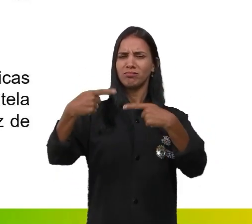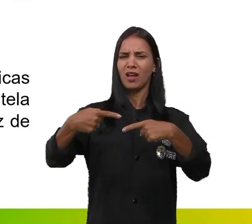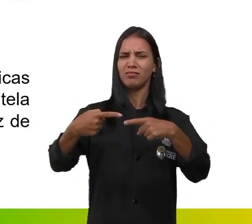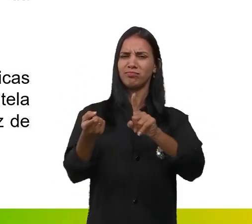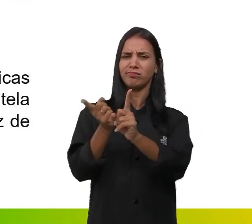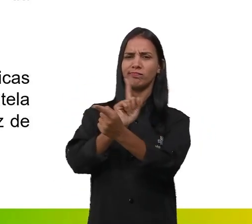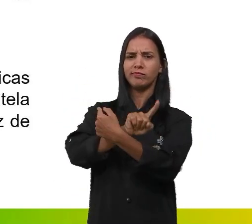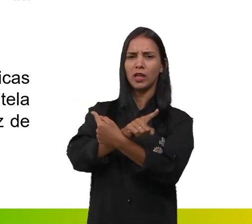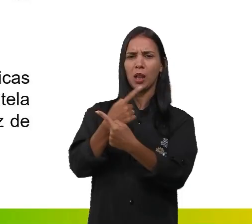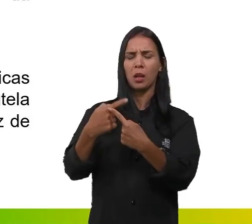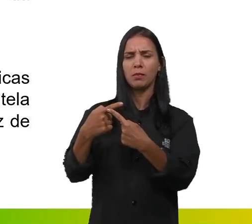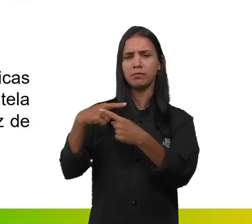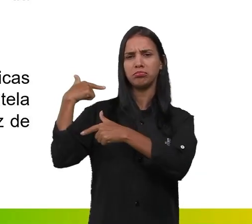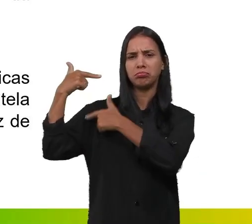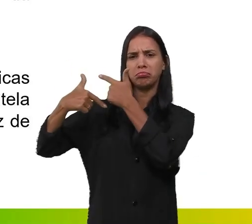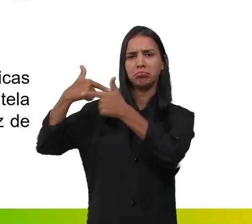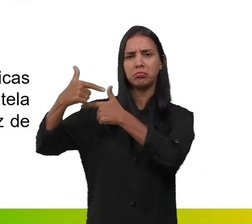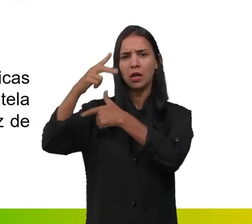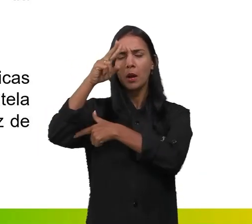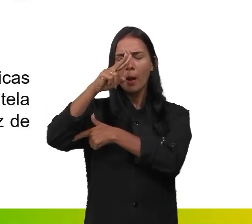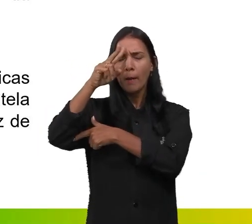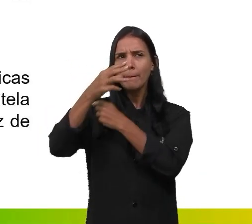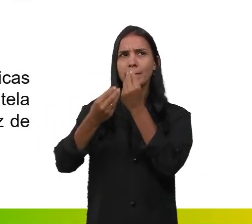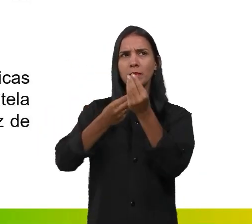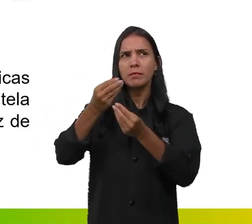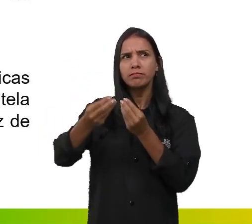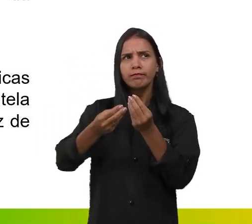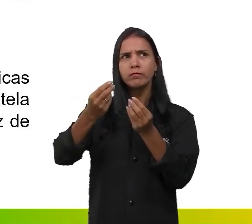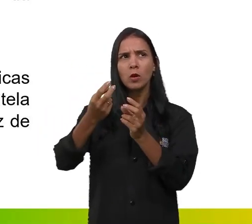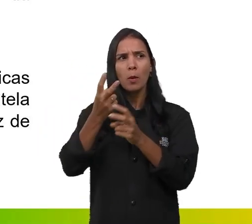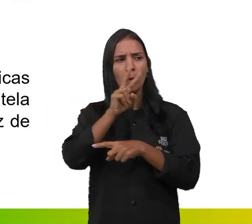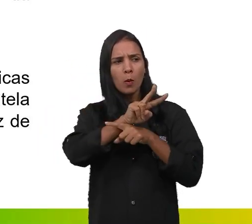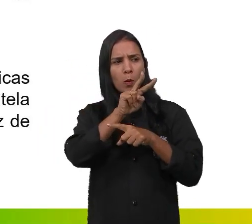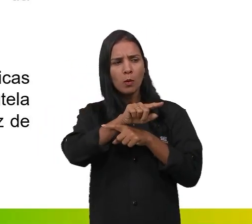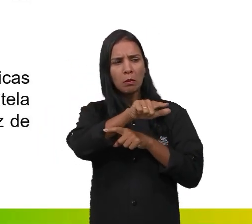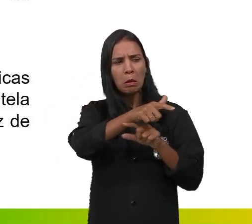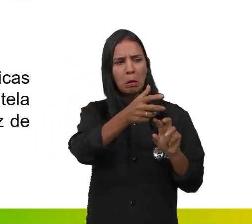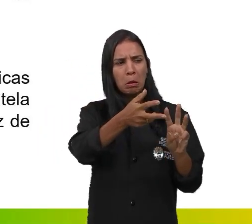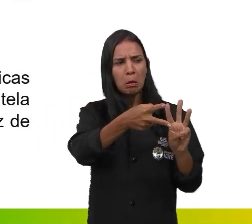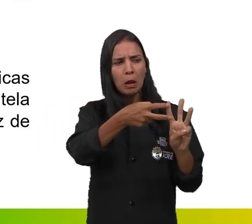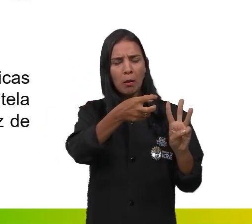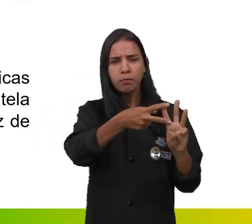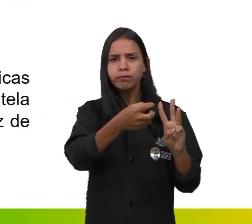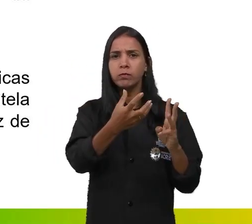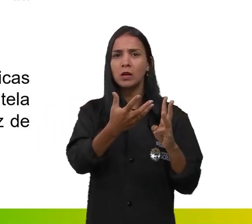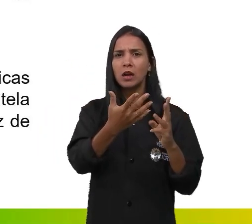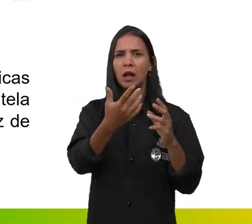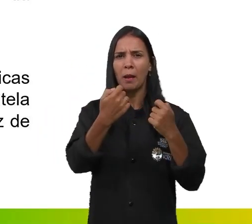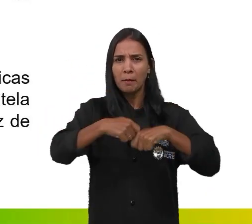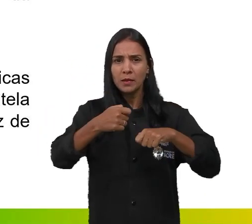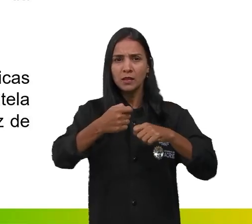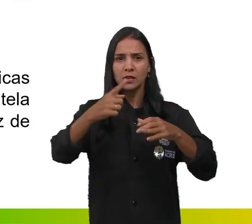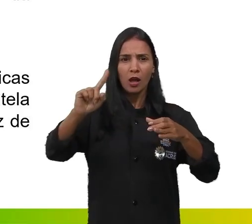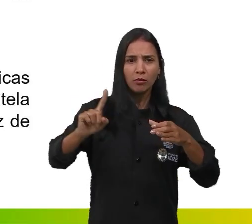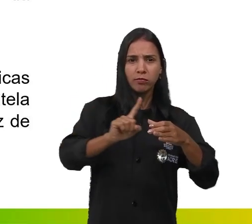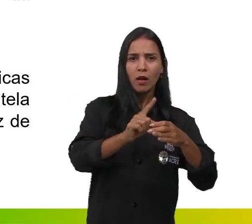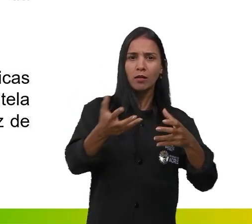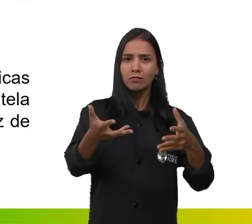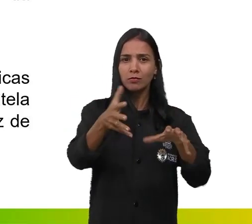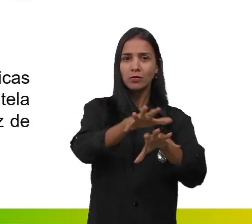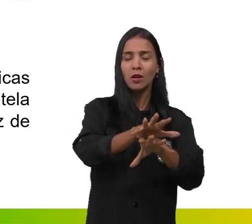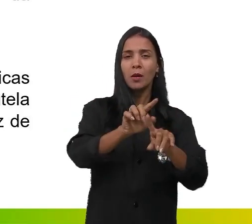tutela histórica e a visão de que esses povos precisam ser integrados, em vez de terem uma